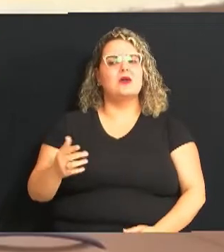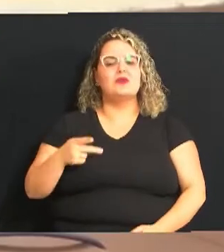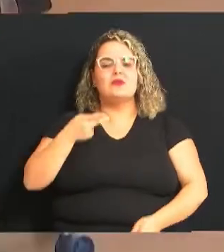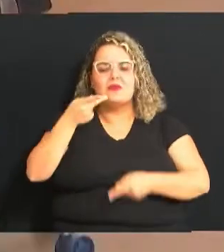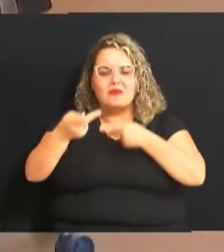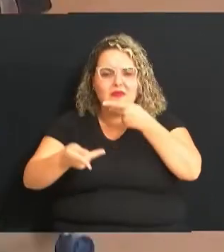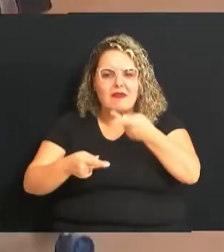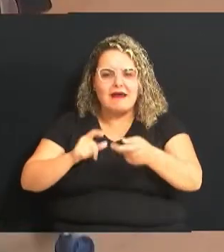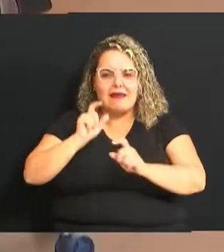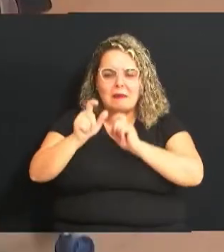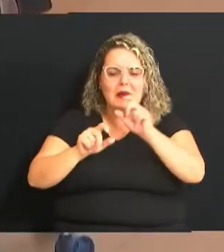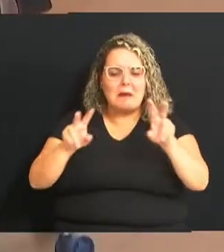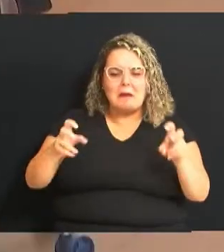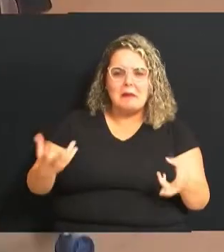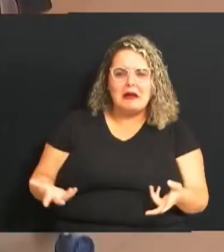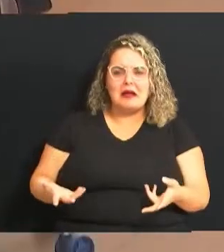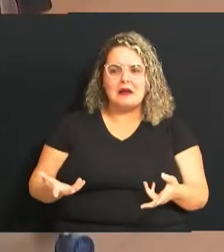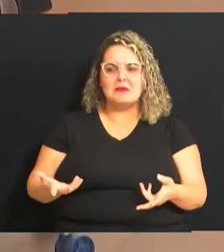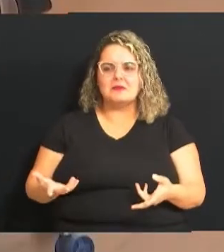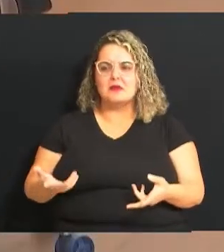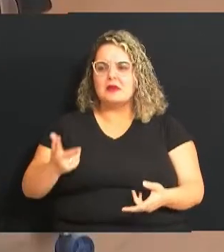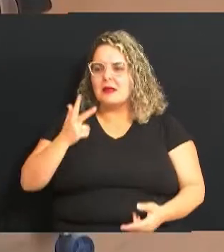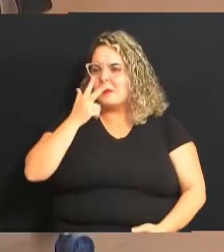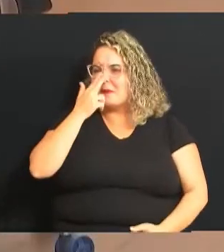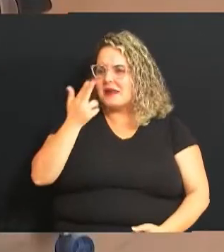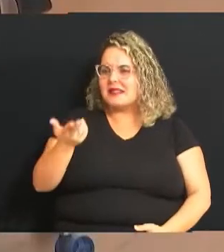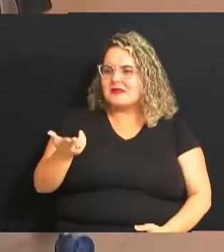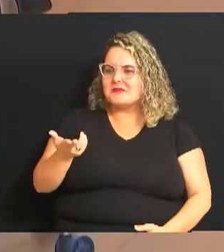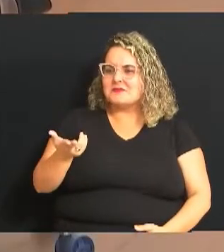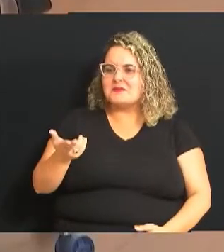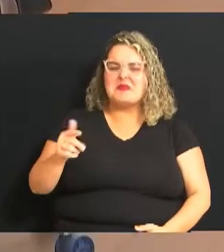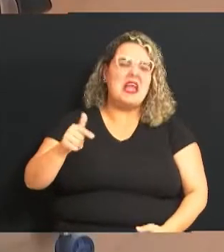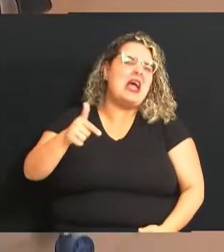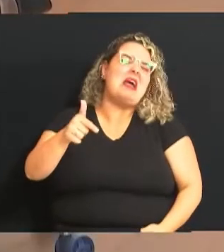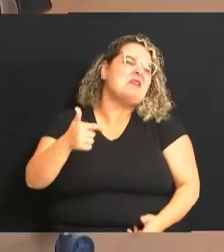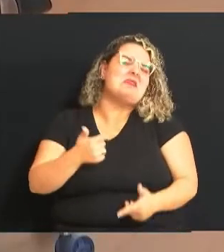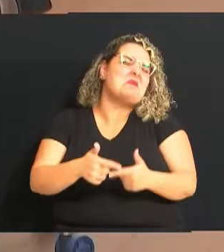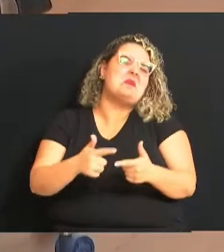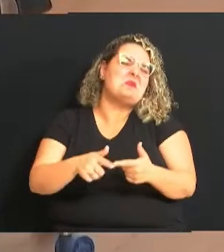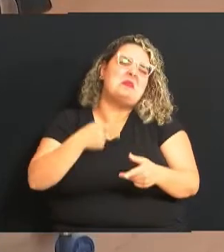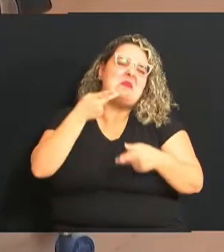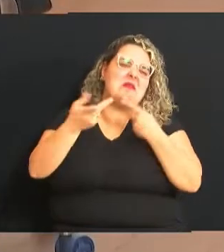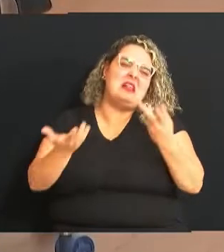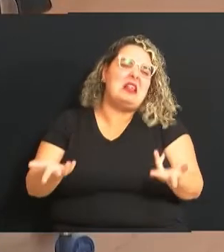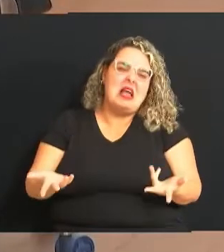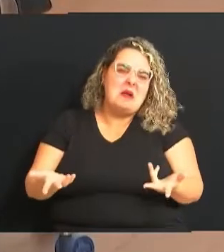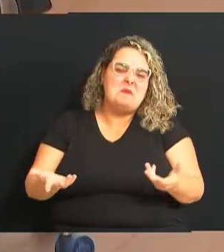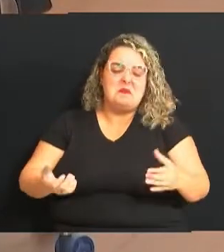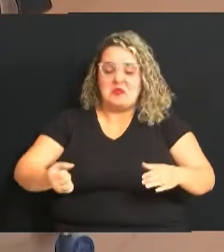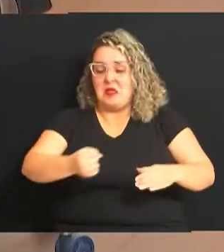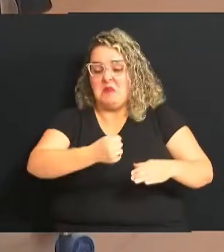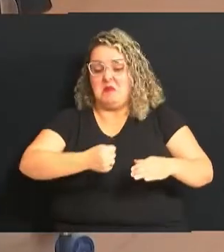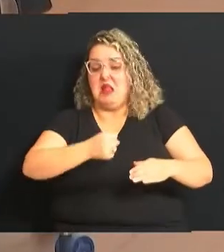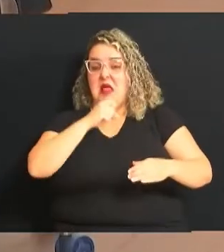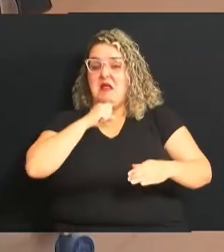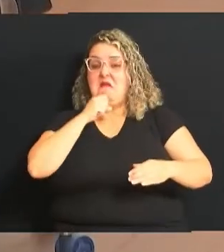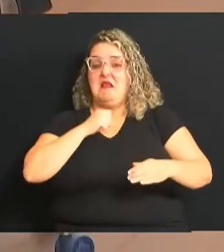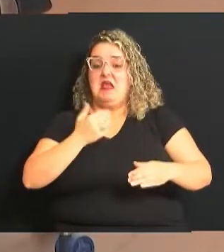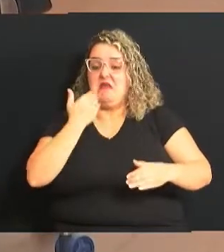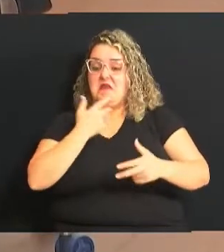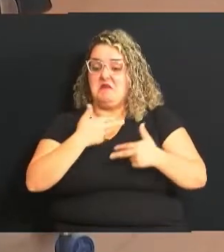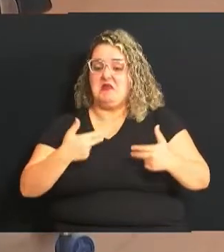essas expressões, que às vezes parecem expressões, não tem problema. O que isso pode causar na pessoa idosa?